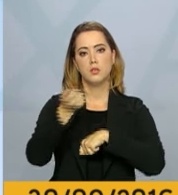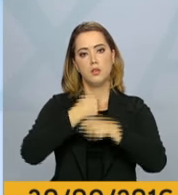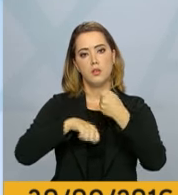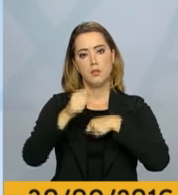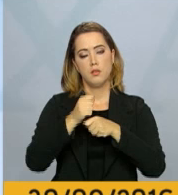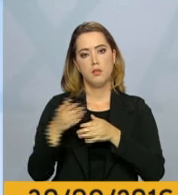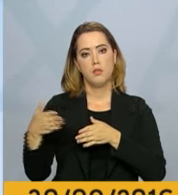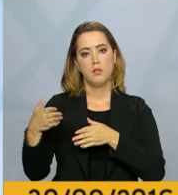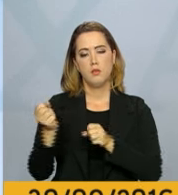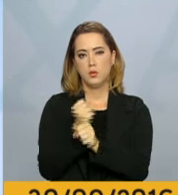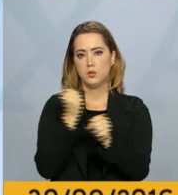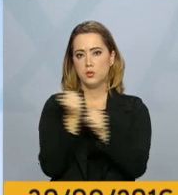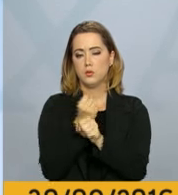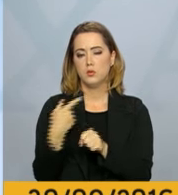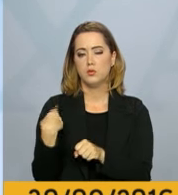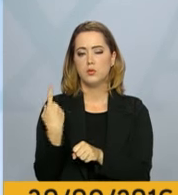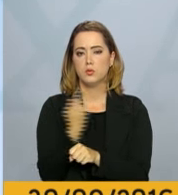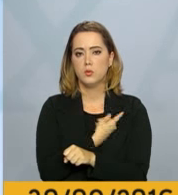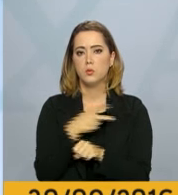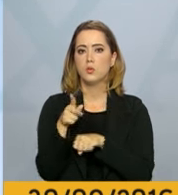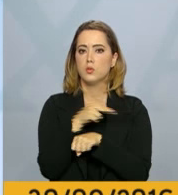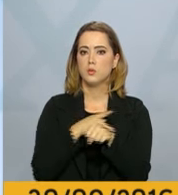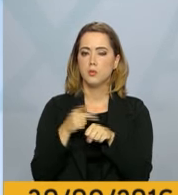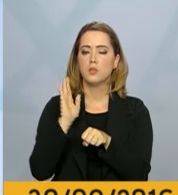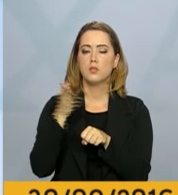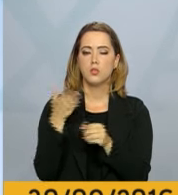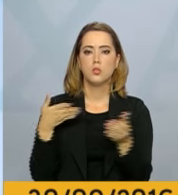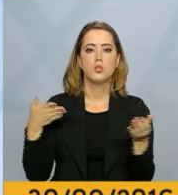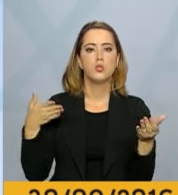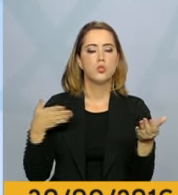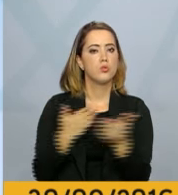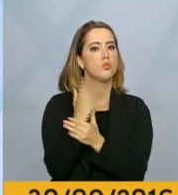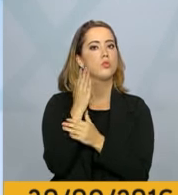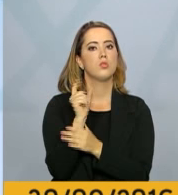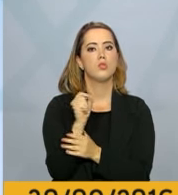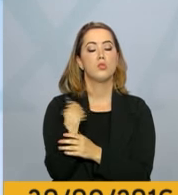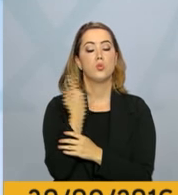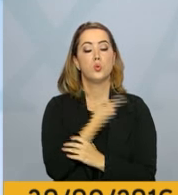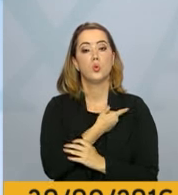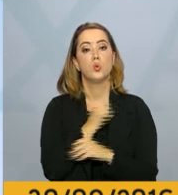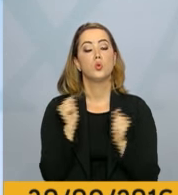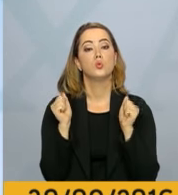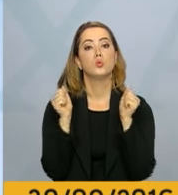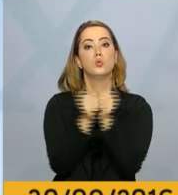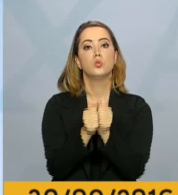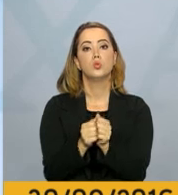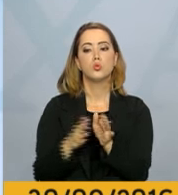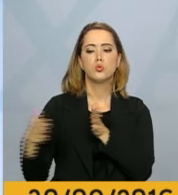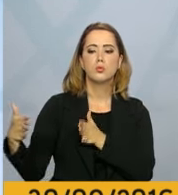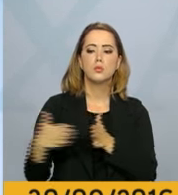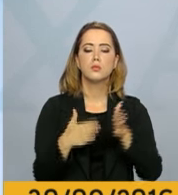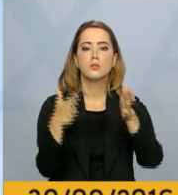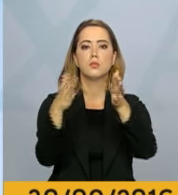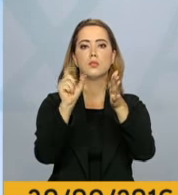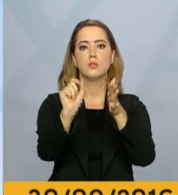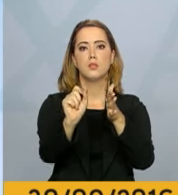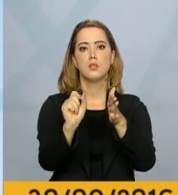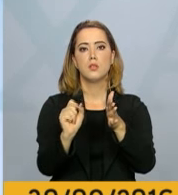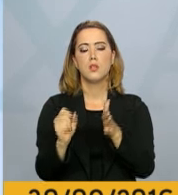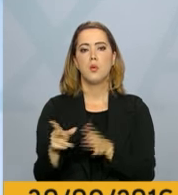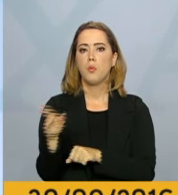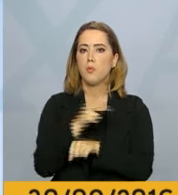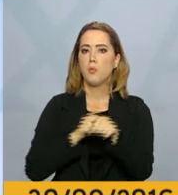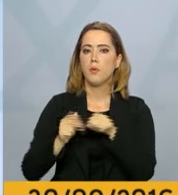nosso país já foi traçado, por isso que eu repito, de que faremos juntos a travessia para um